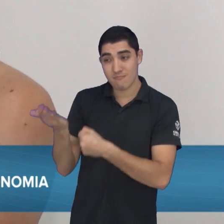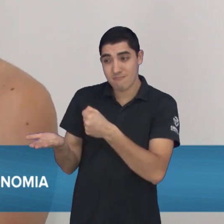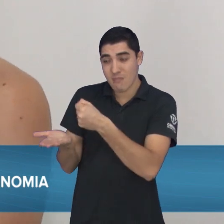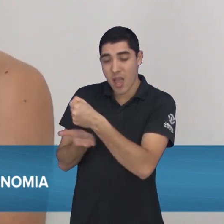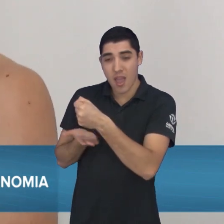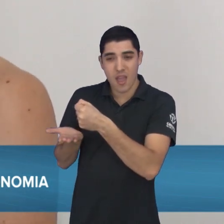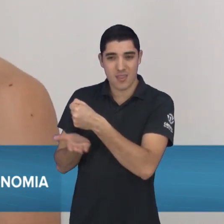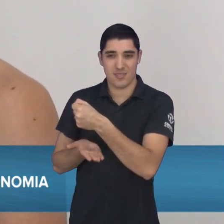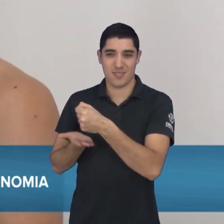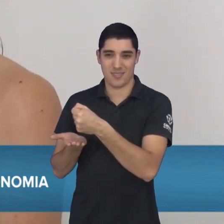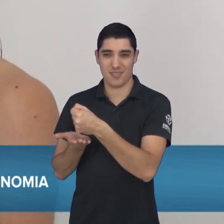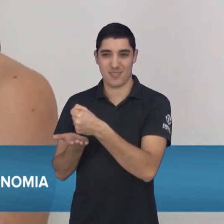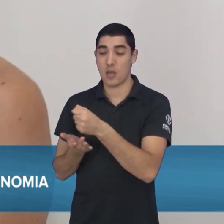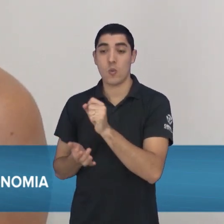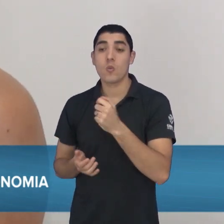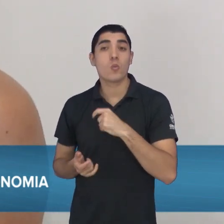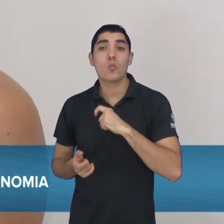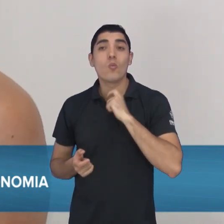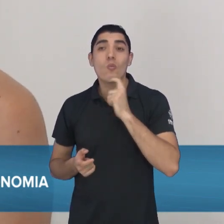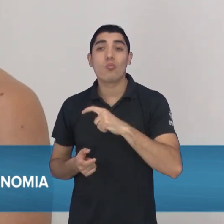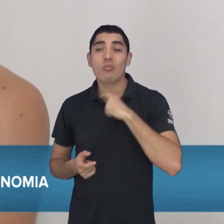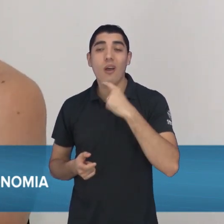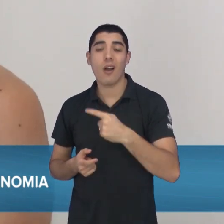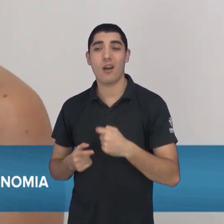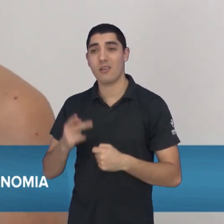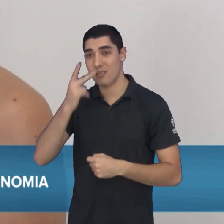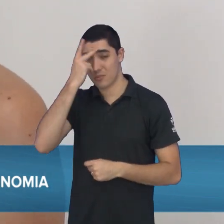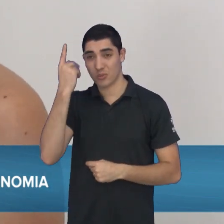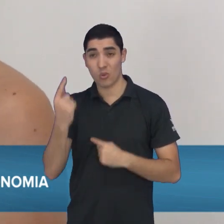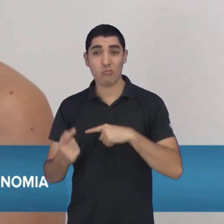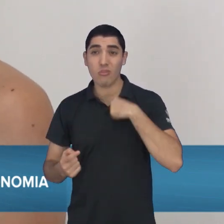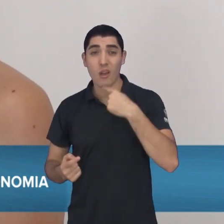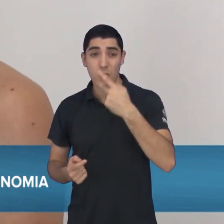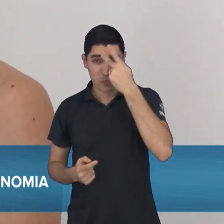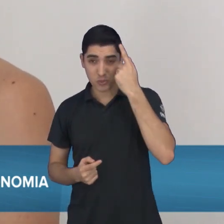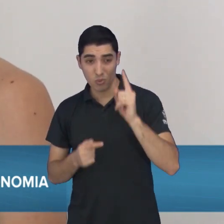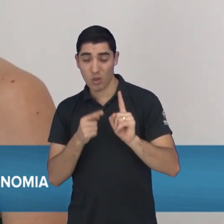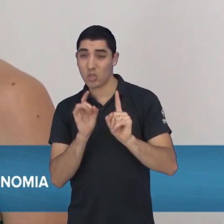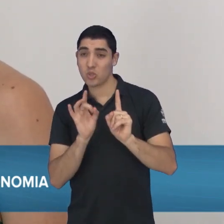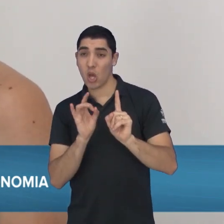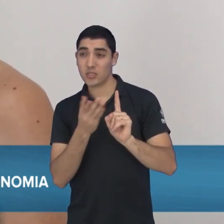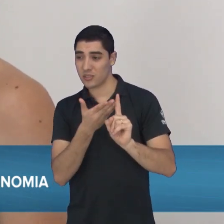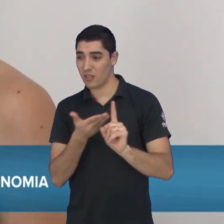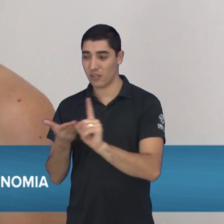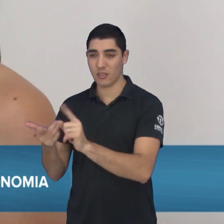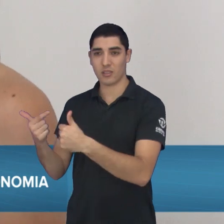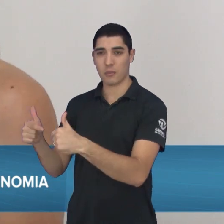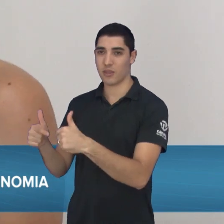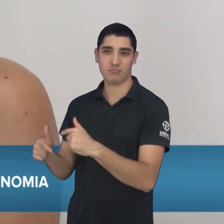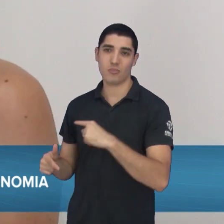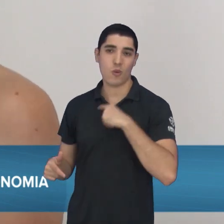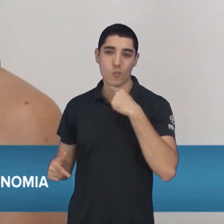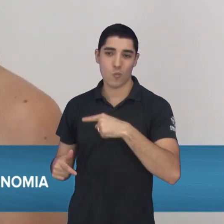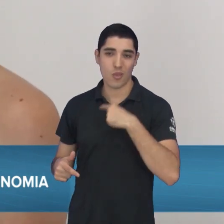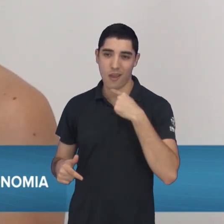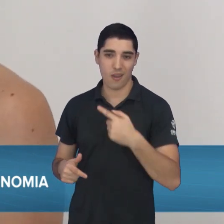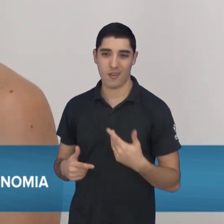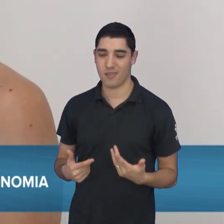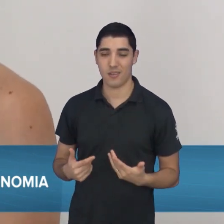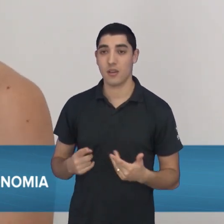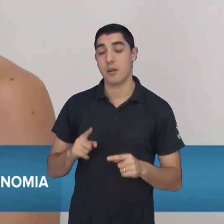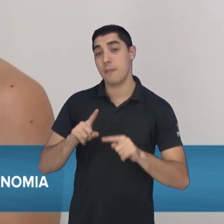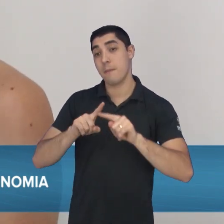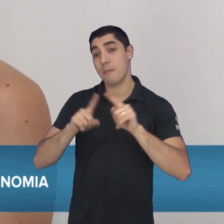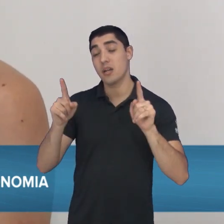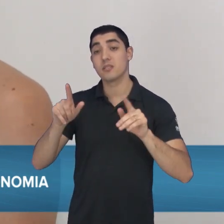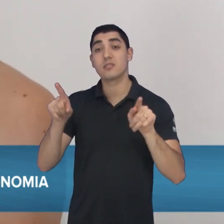trabalho que não dá para uma pessoa fazer tudo sozinha, a pessoa entra em burnout, né? Então, mas ao mesmo tempo ele não está sendo valorizado. Essa mulher